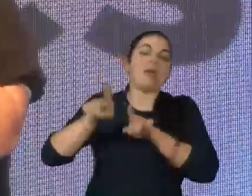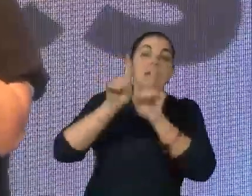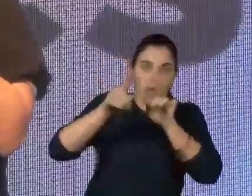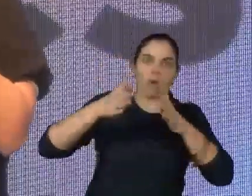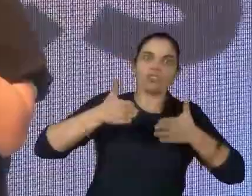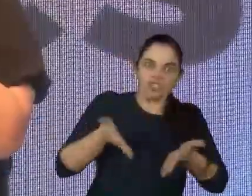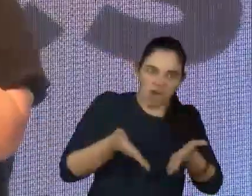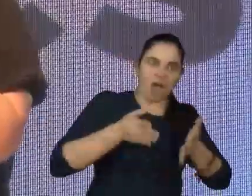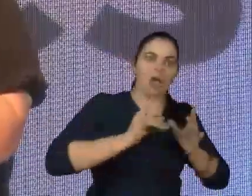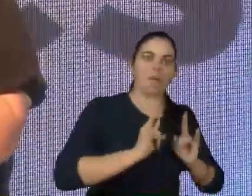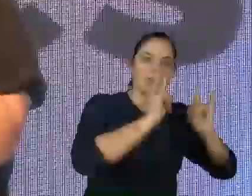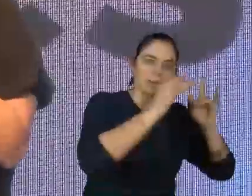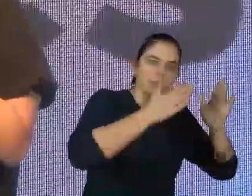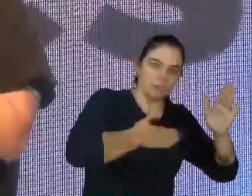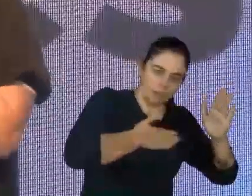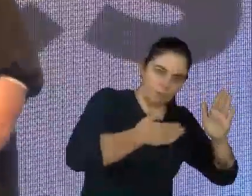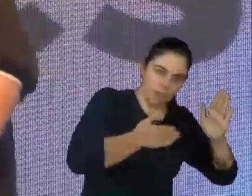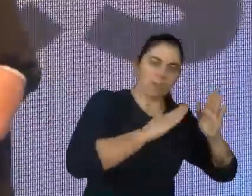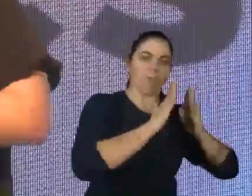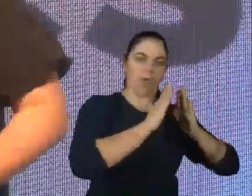apartamento, é só para mim.